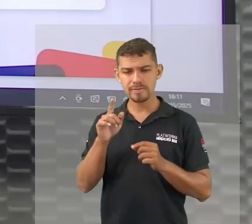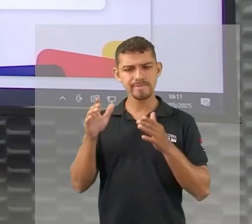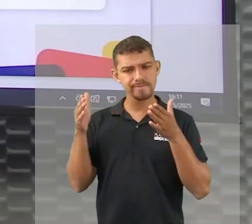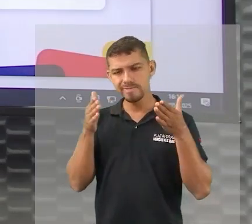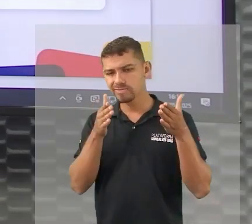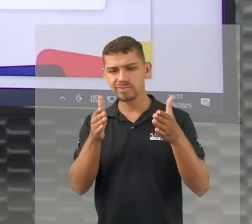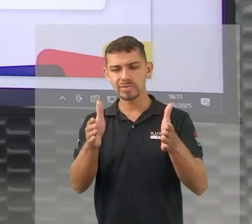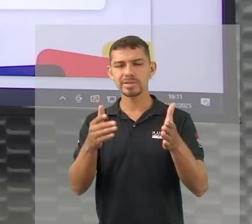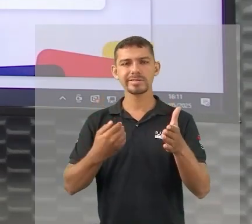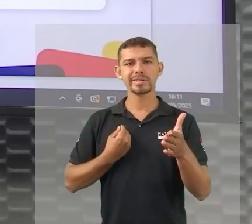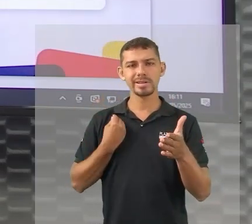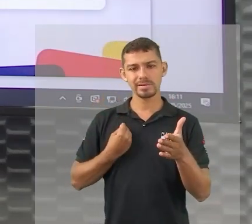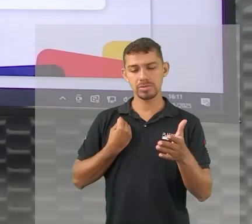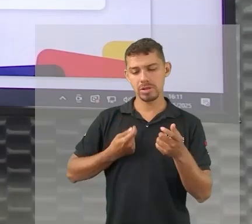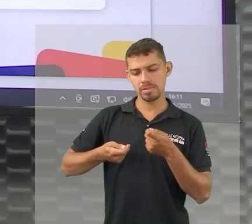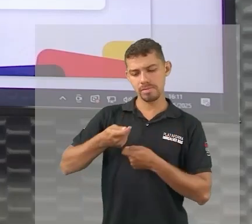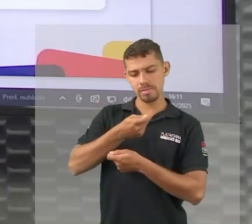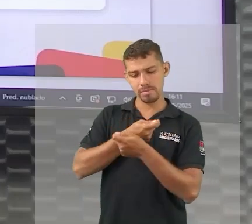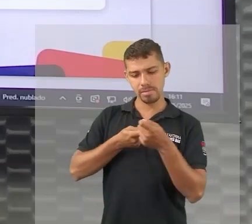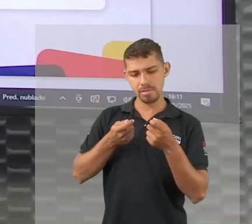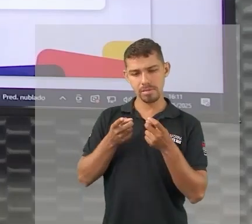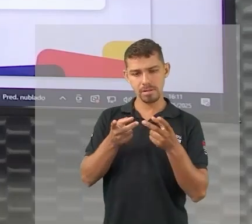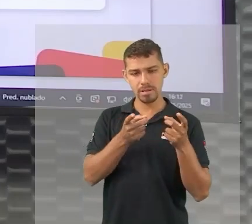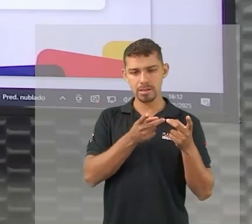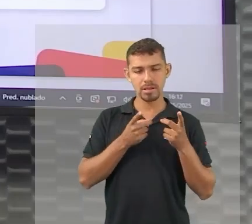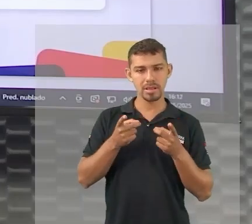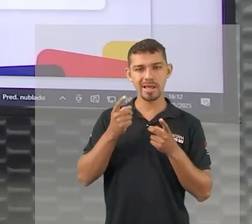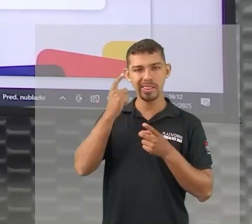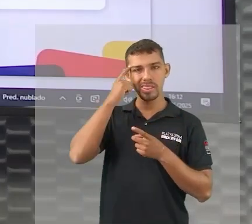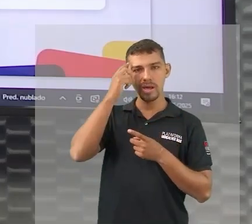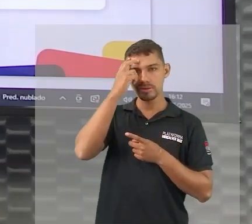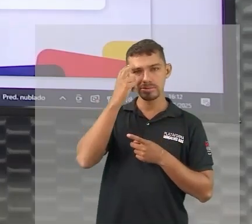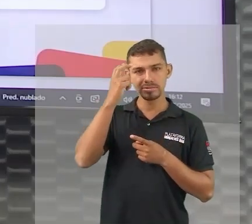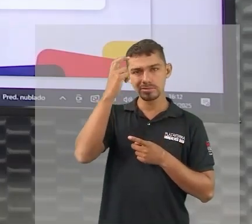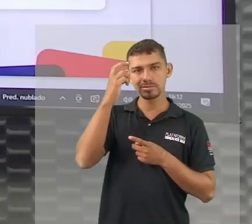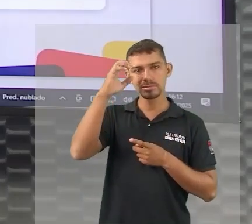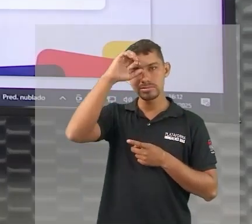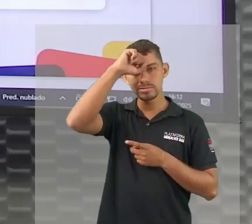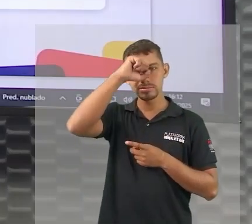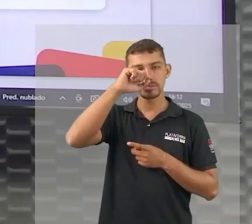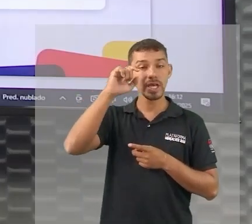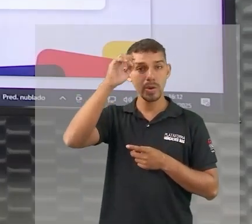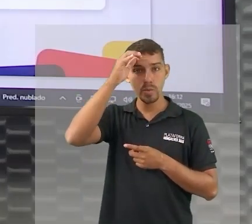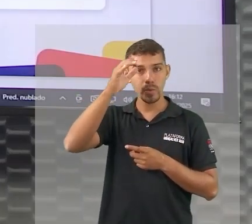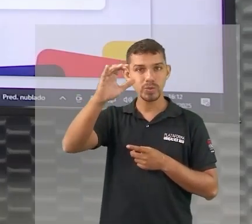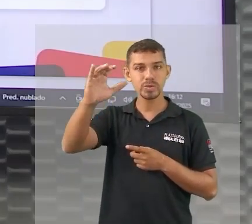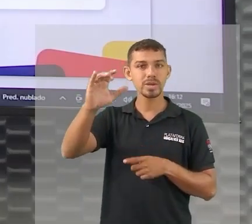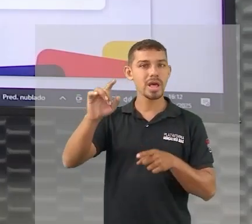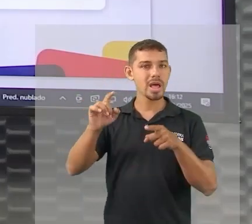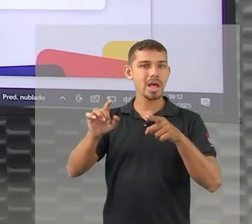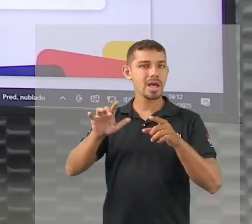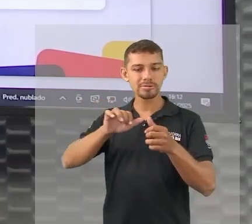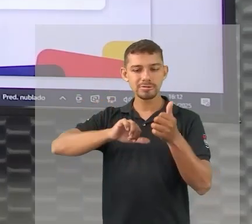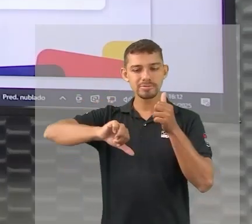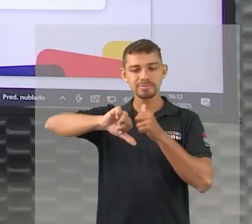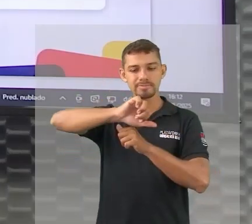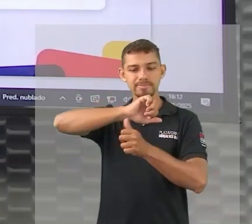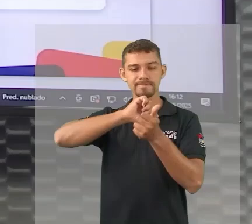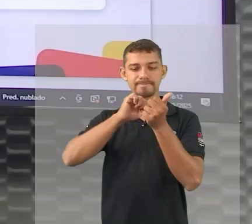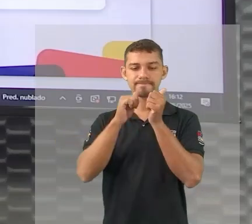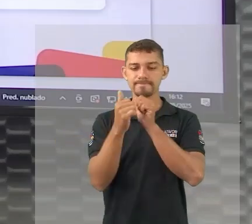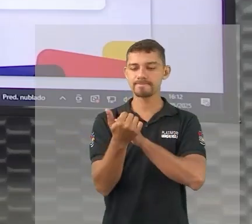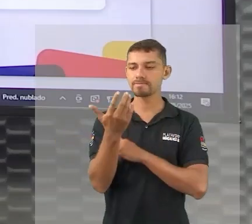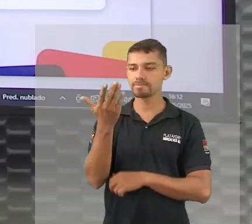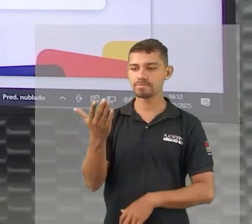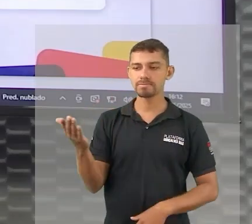por essa questão mercadológica e os nossos saberes, os nossos padrões culturais acabariam se convertendo em